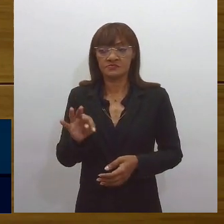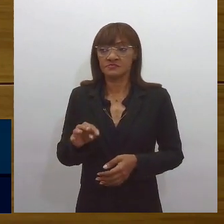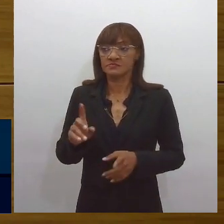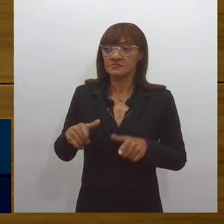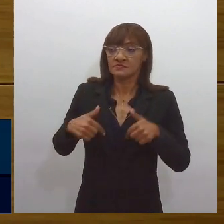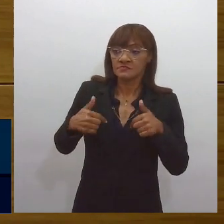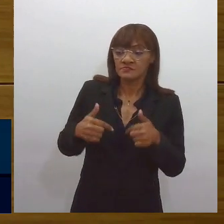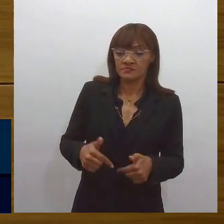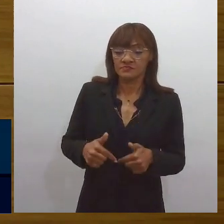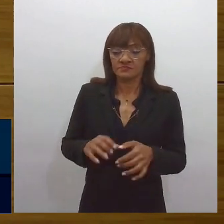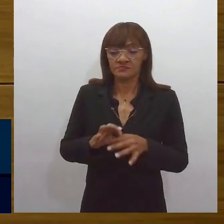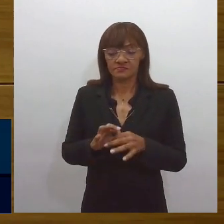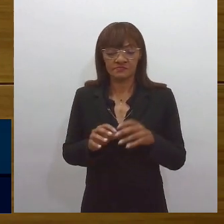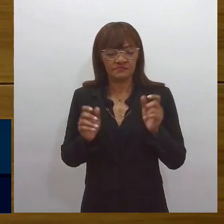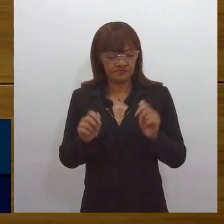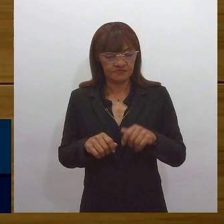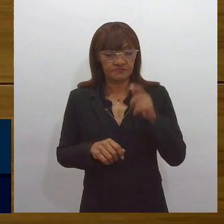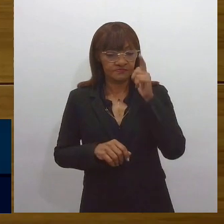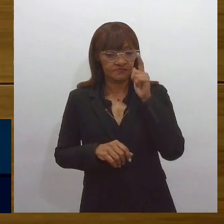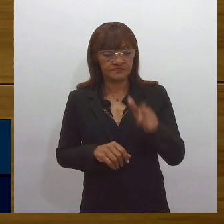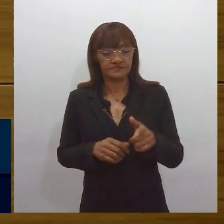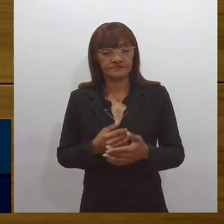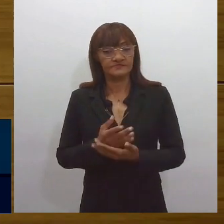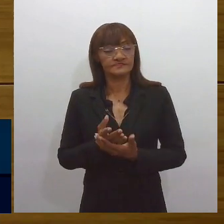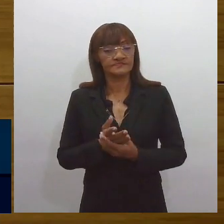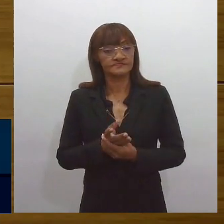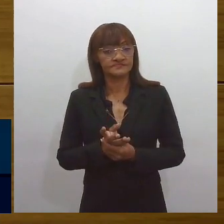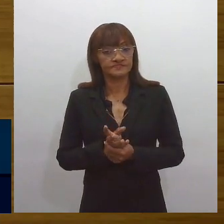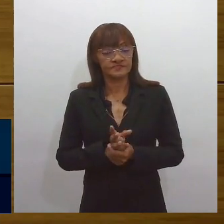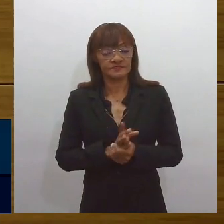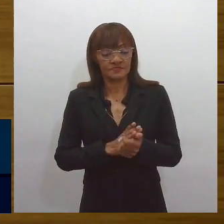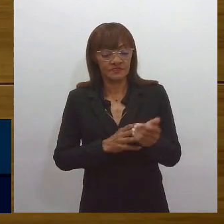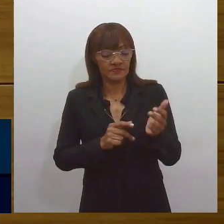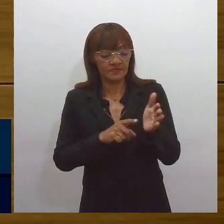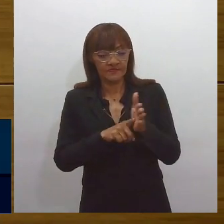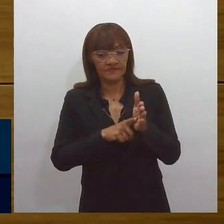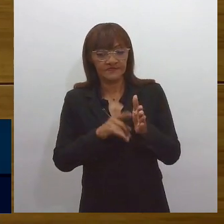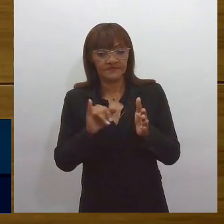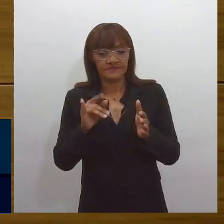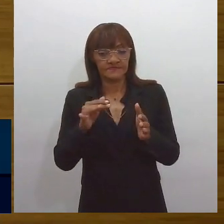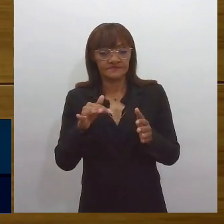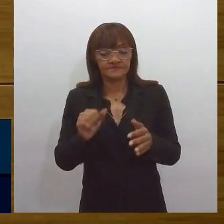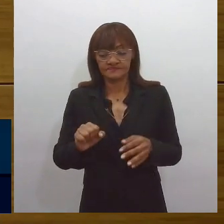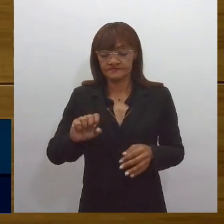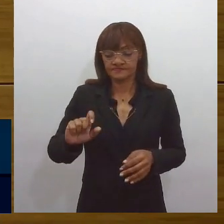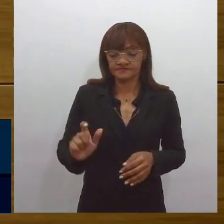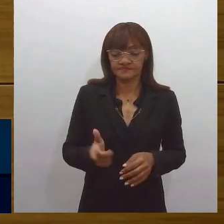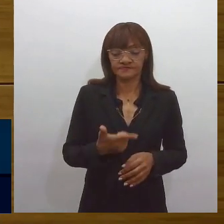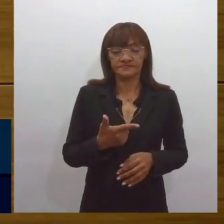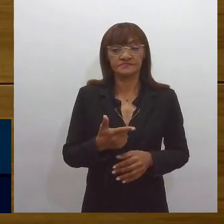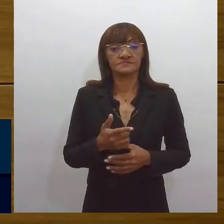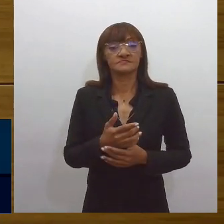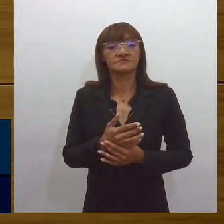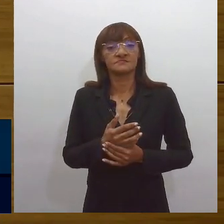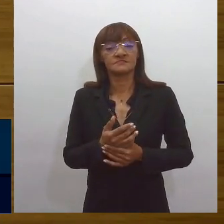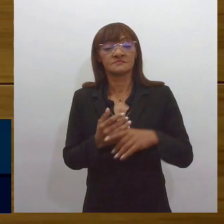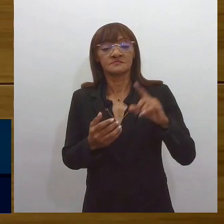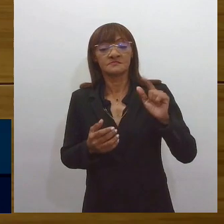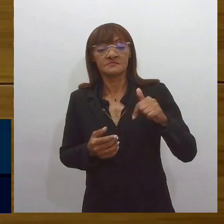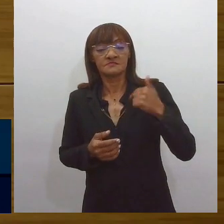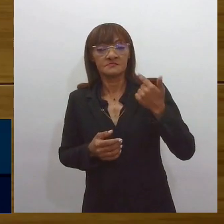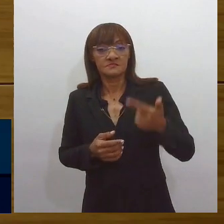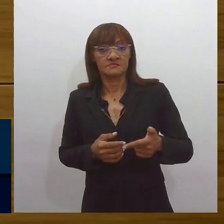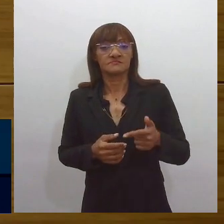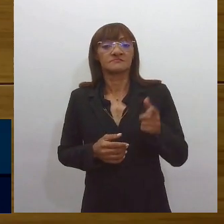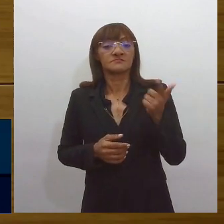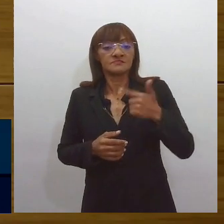laboratório lá no ifs em Instância para a partir desse laboratório a gente formar mais técnicos e